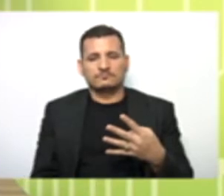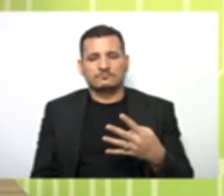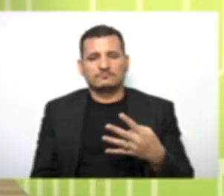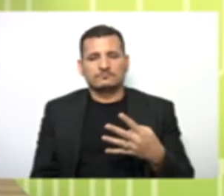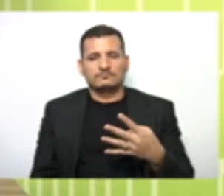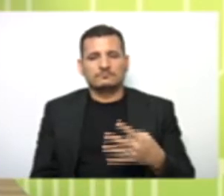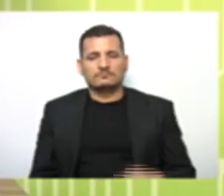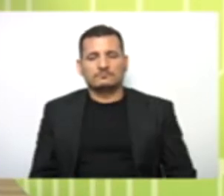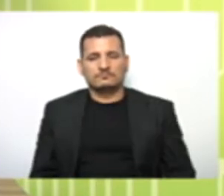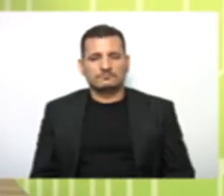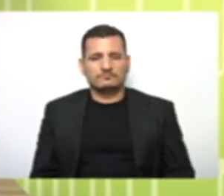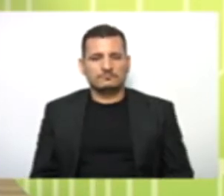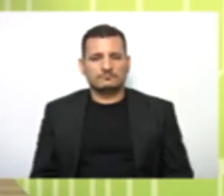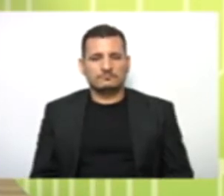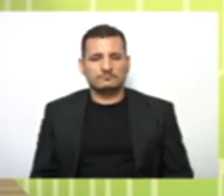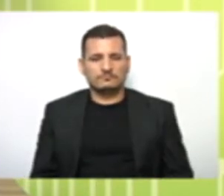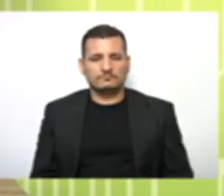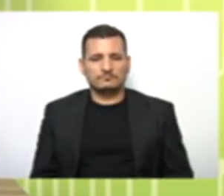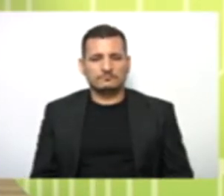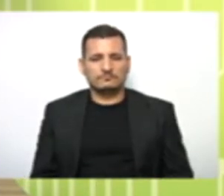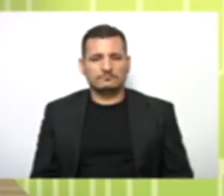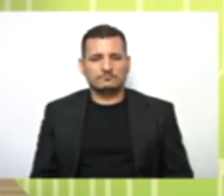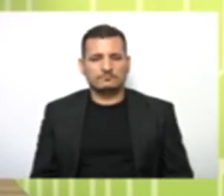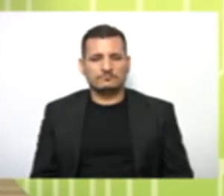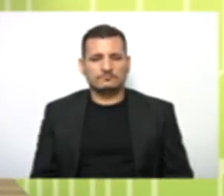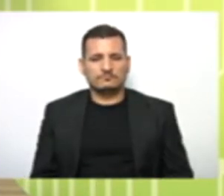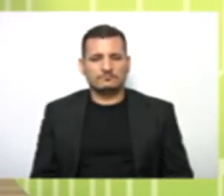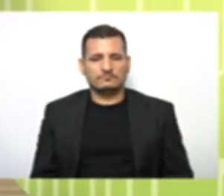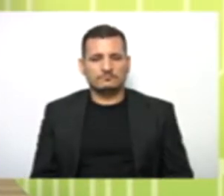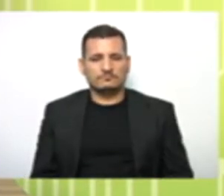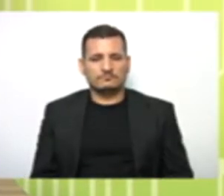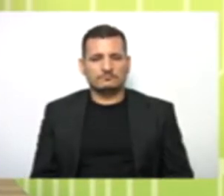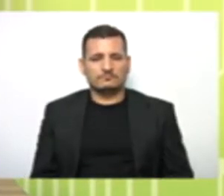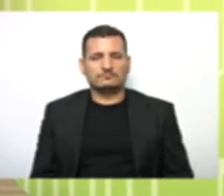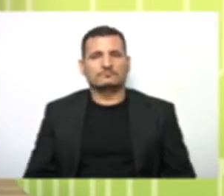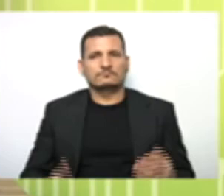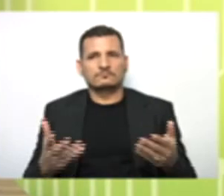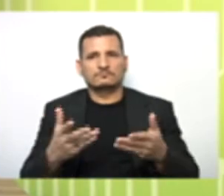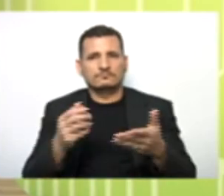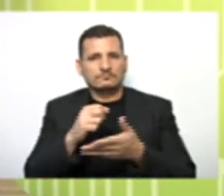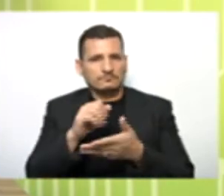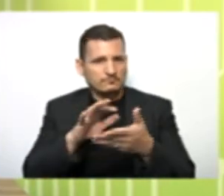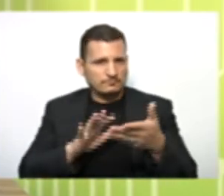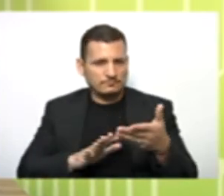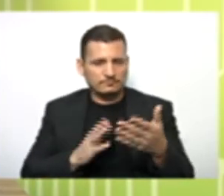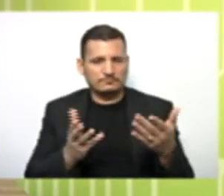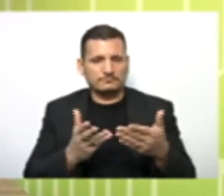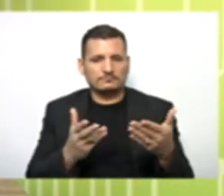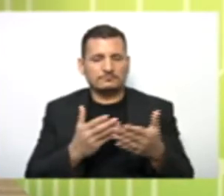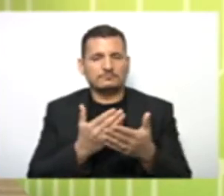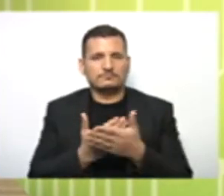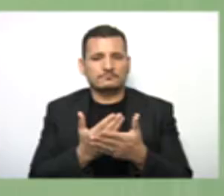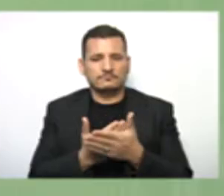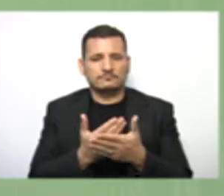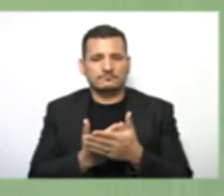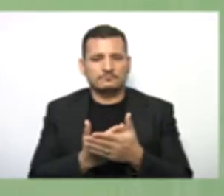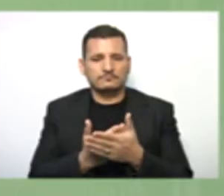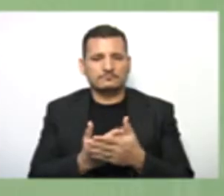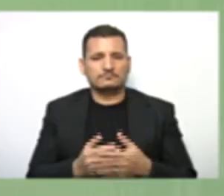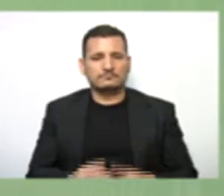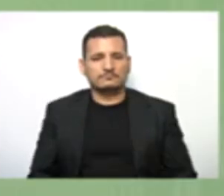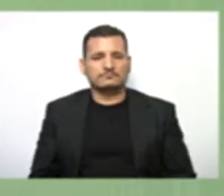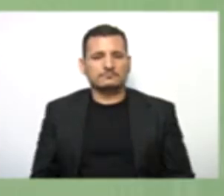ou background, certo? Muito bem. Vamos só ler nossa atividade de sala rapidinho aí para a gente seguir.